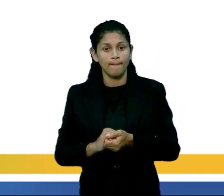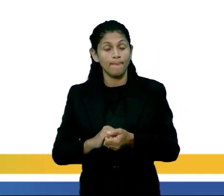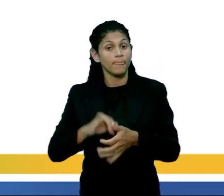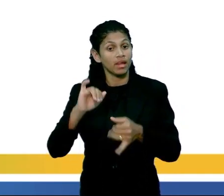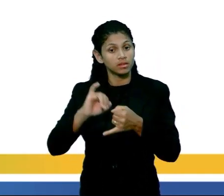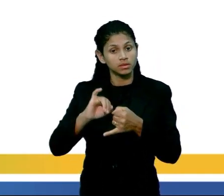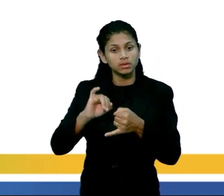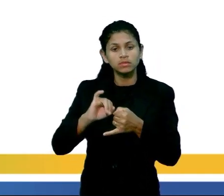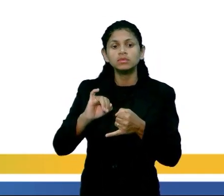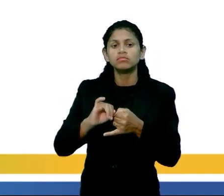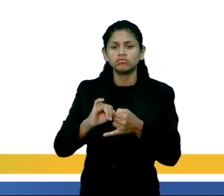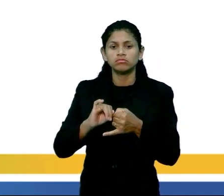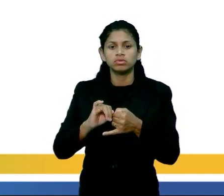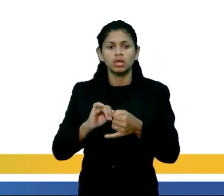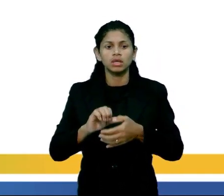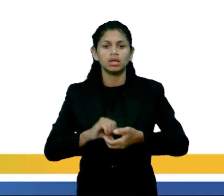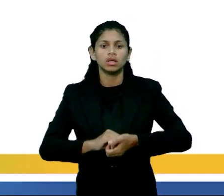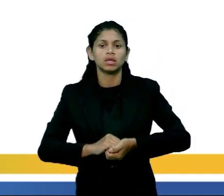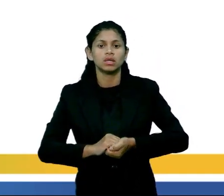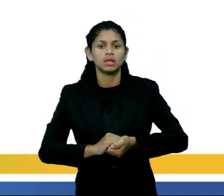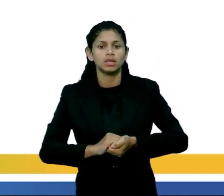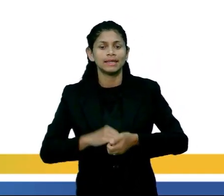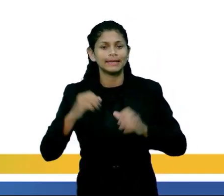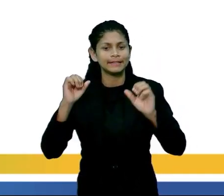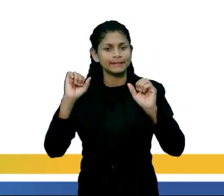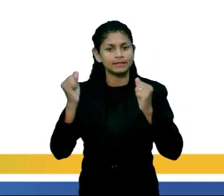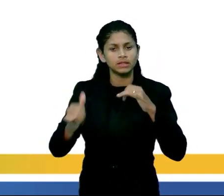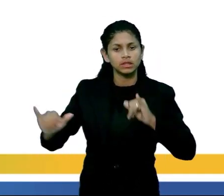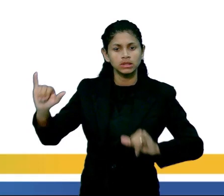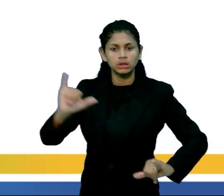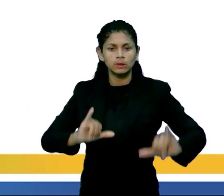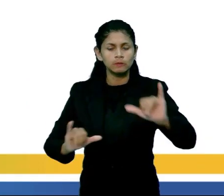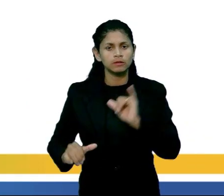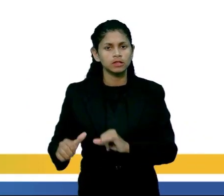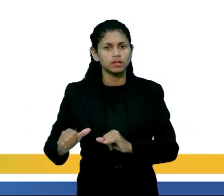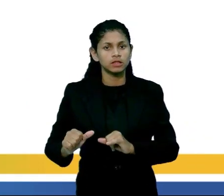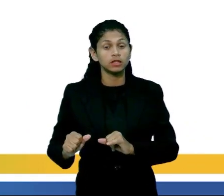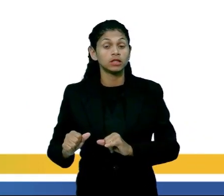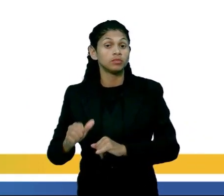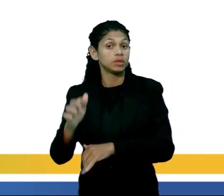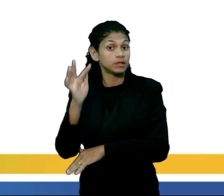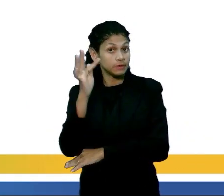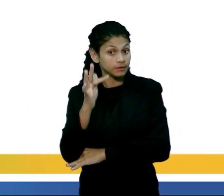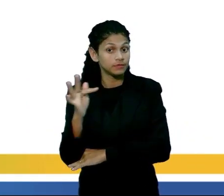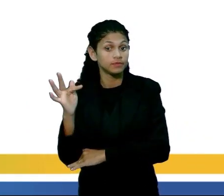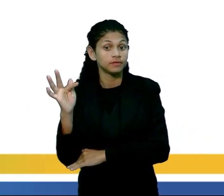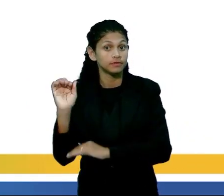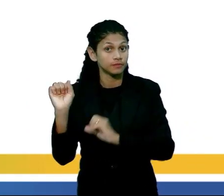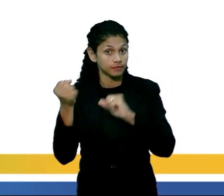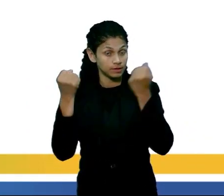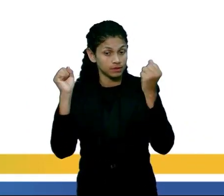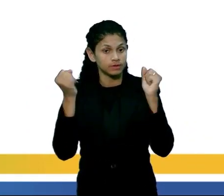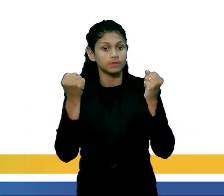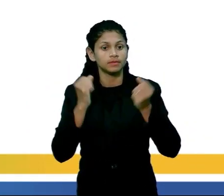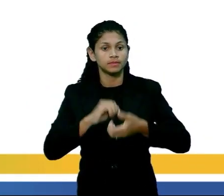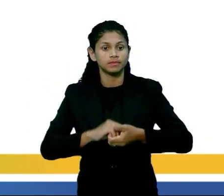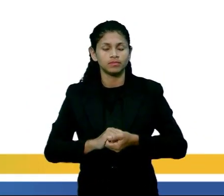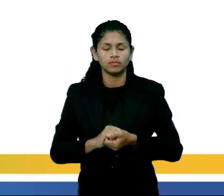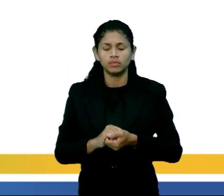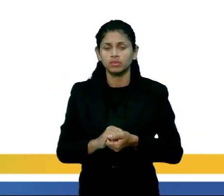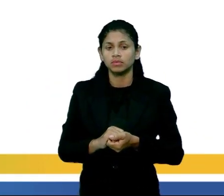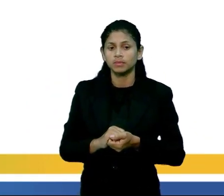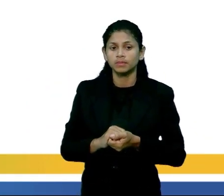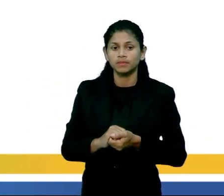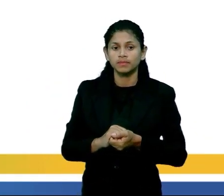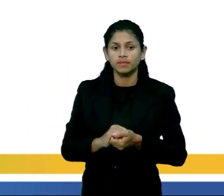Em síntese, a fisiologia é o estudo do funcionamento do corpo. E aí, por exemplo, a gente já começa a associar, mas como